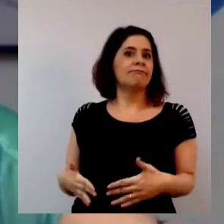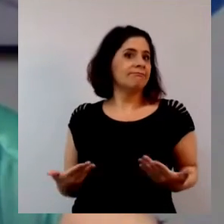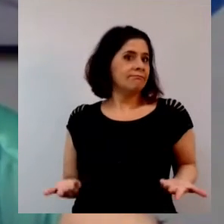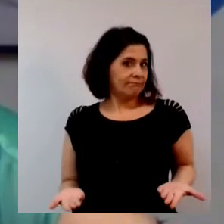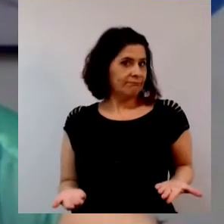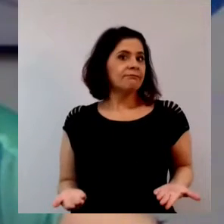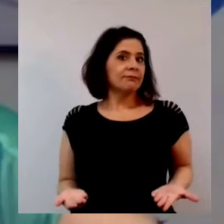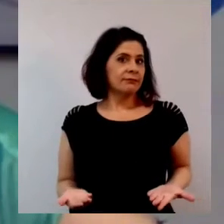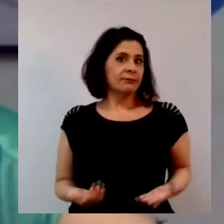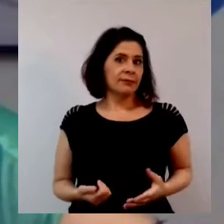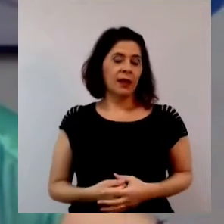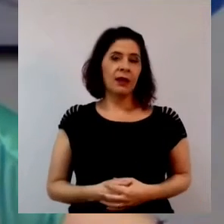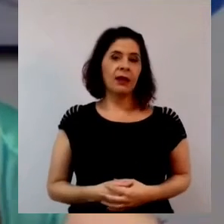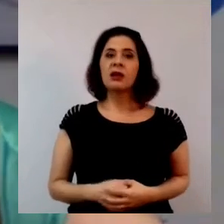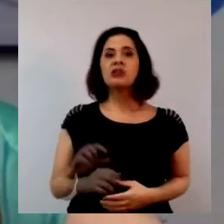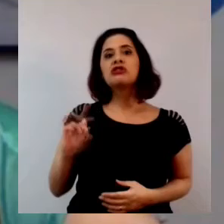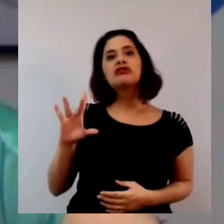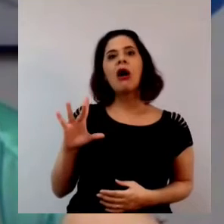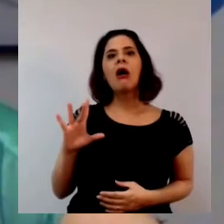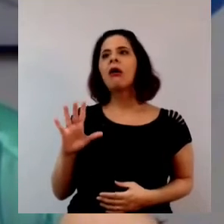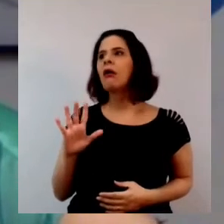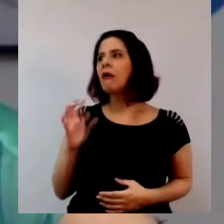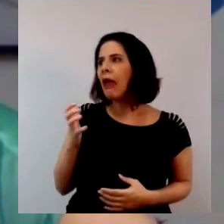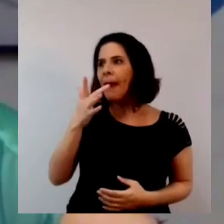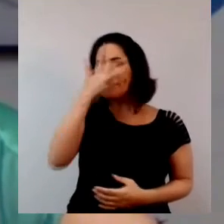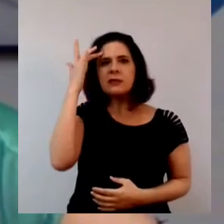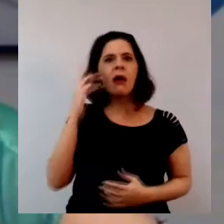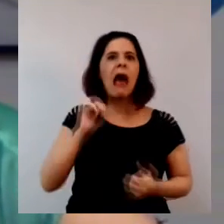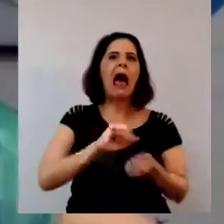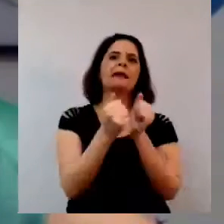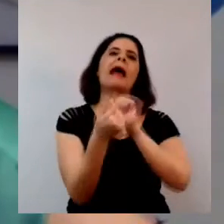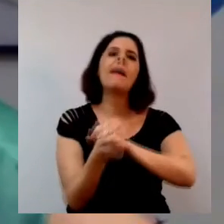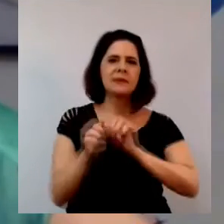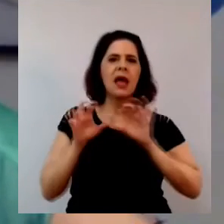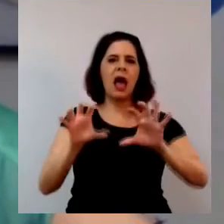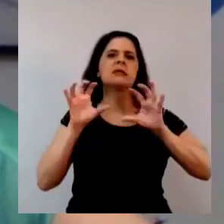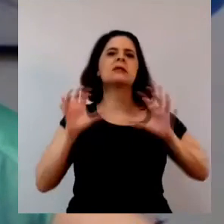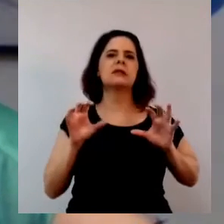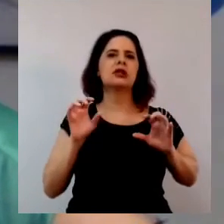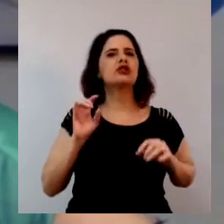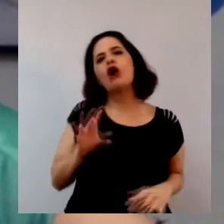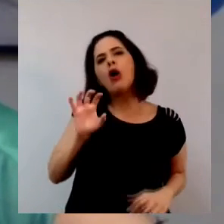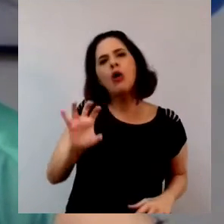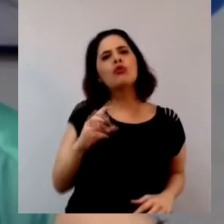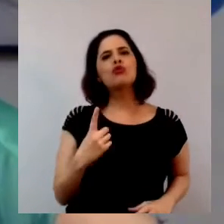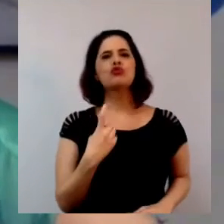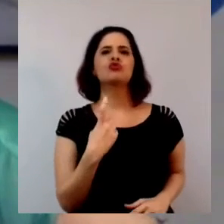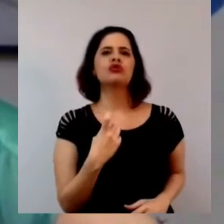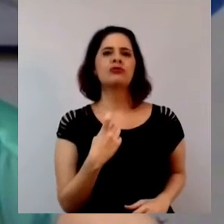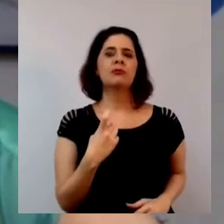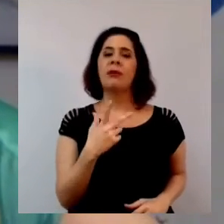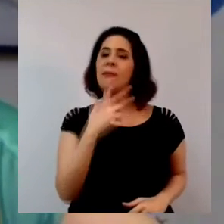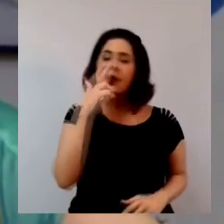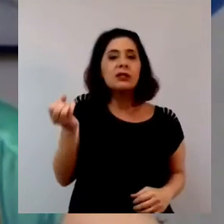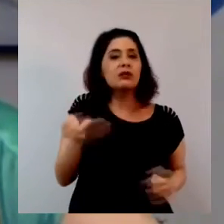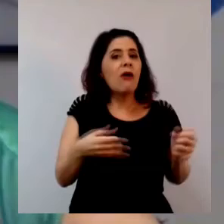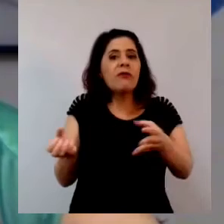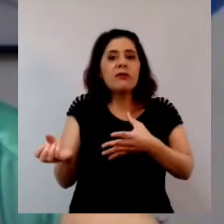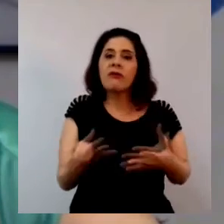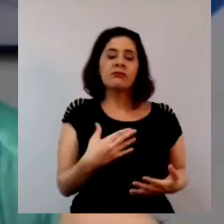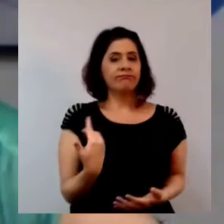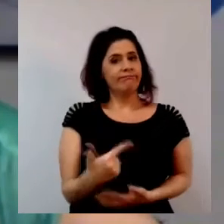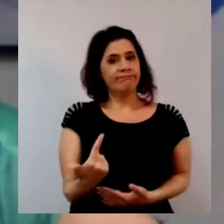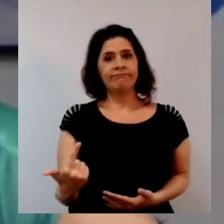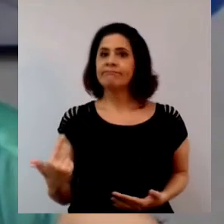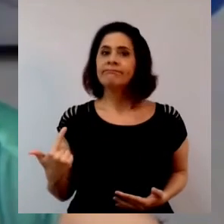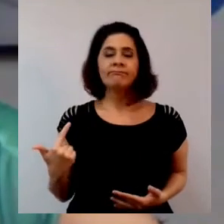apenas quer que essas pessoas se adaptem às coisas como elas são, e aí ele não é inovador, realmente, né? Eu acredito muito